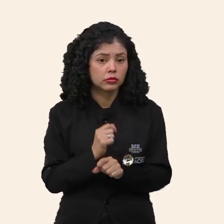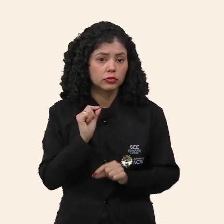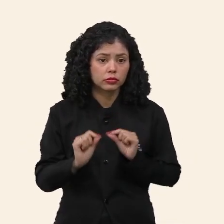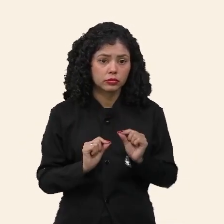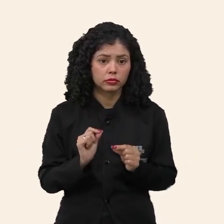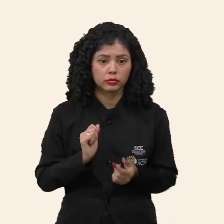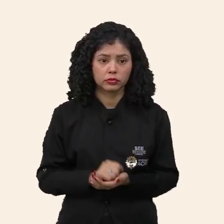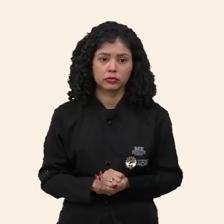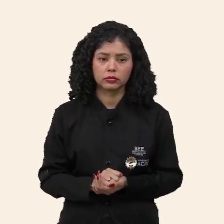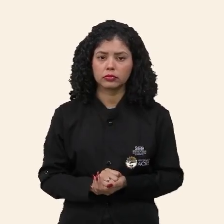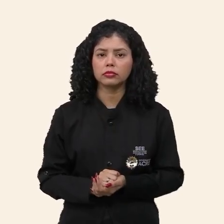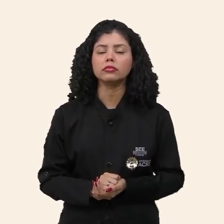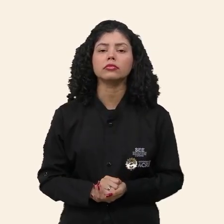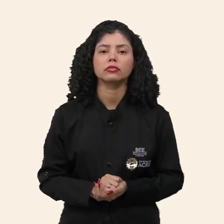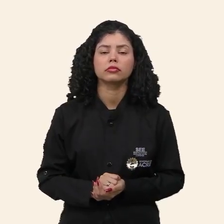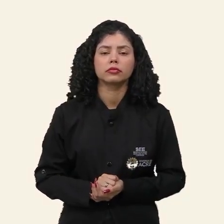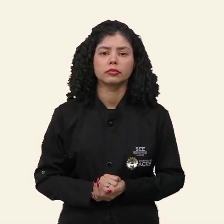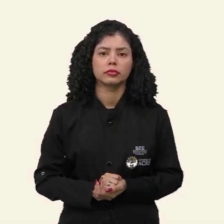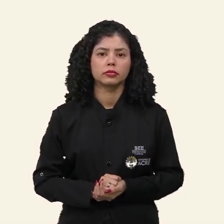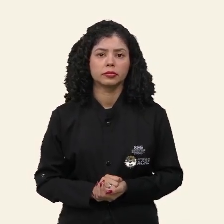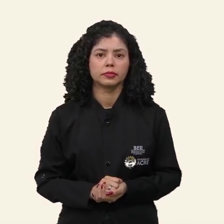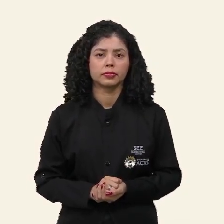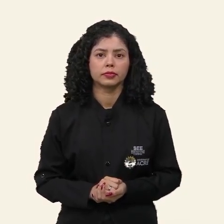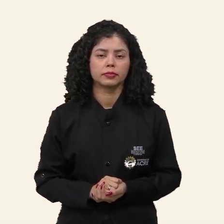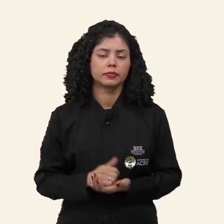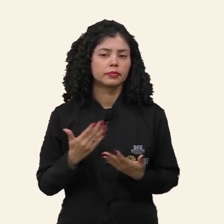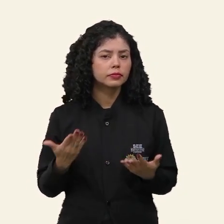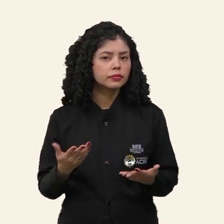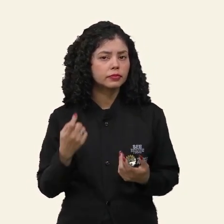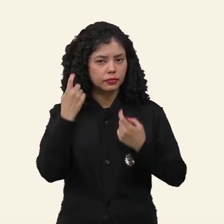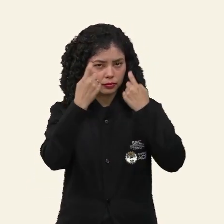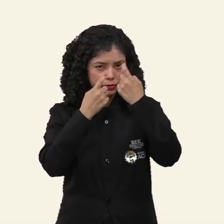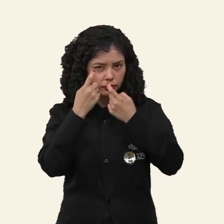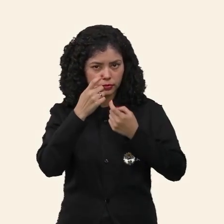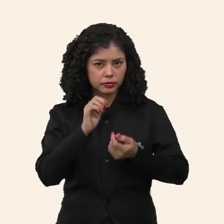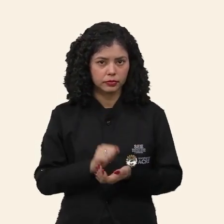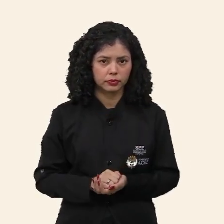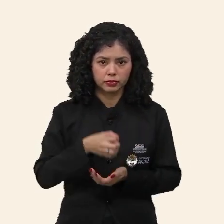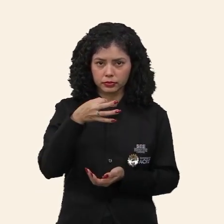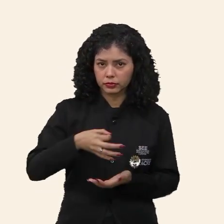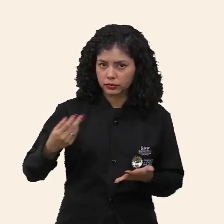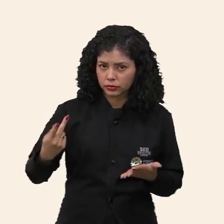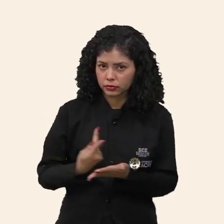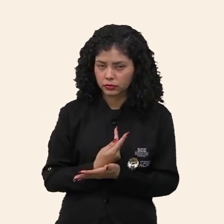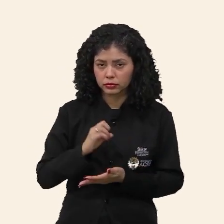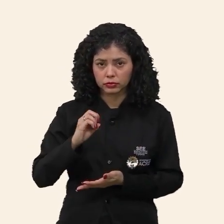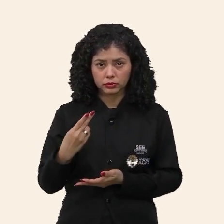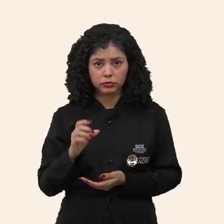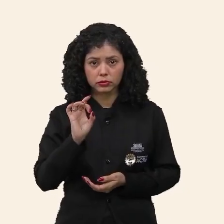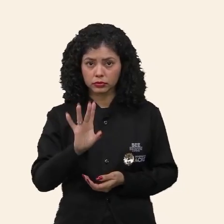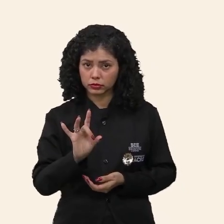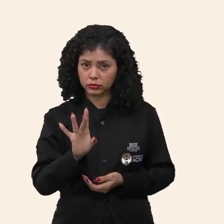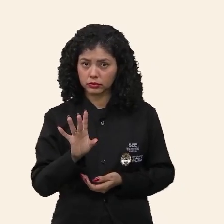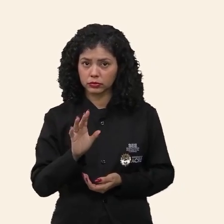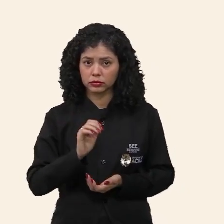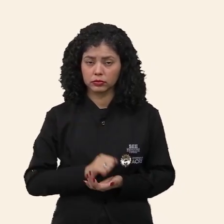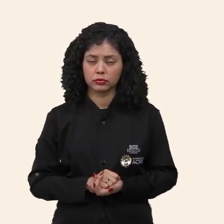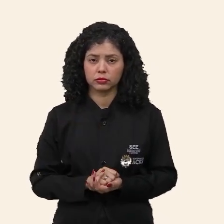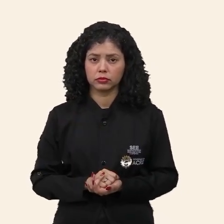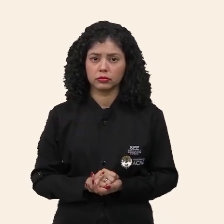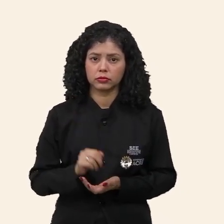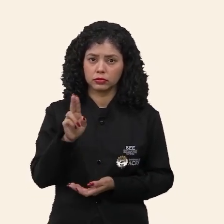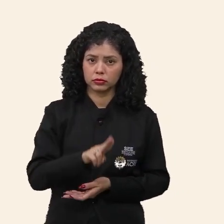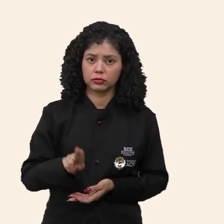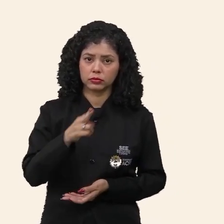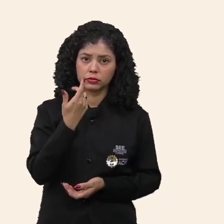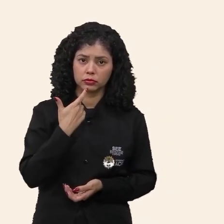quê? Será que a gramática prescritiva, ela se preocupa com o certo ou errado, ou ela se preocupa com o